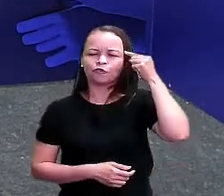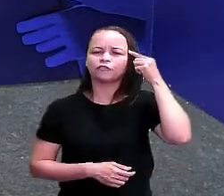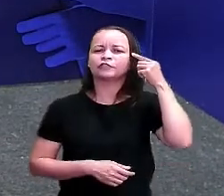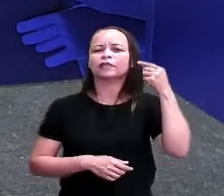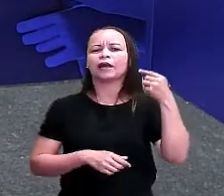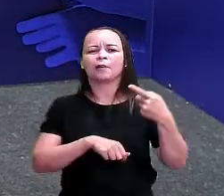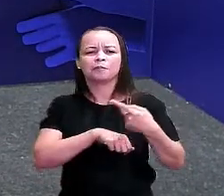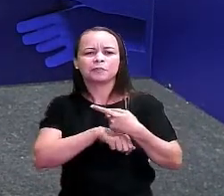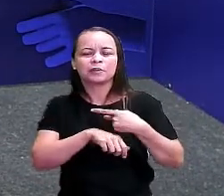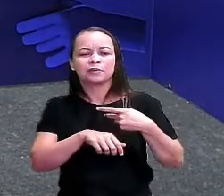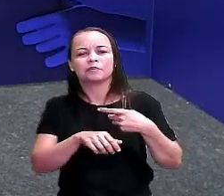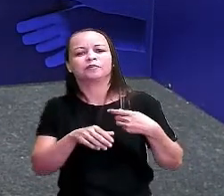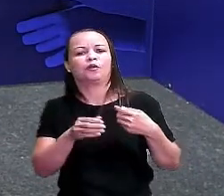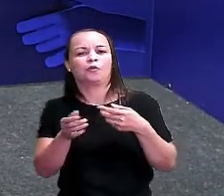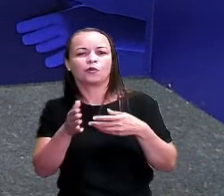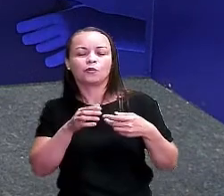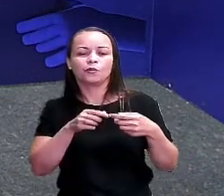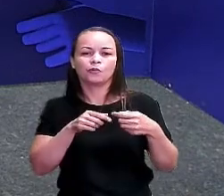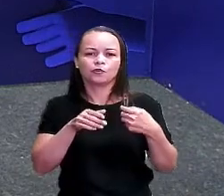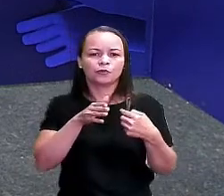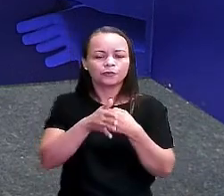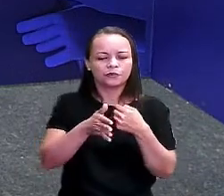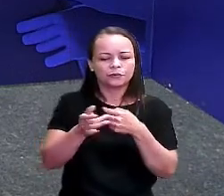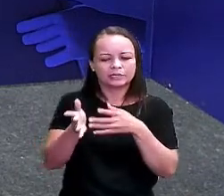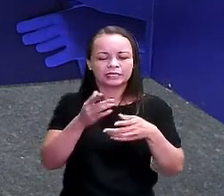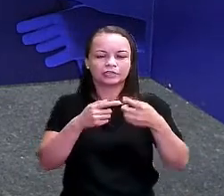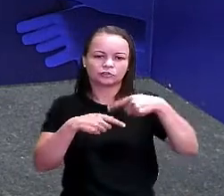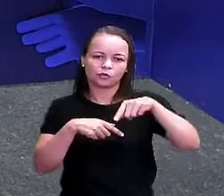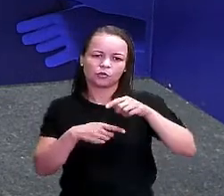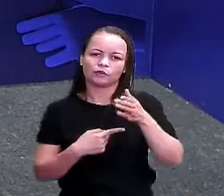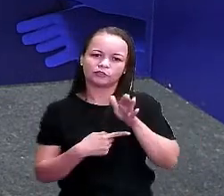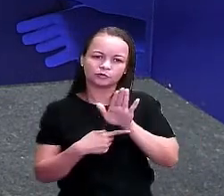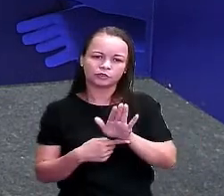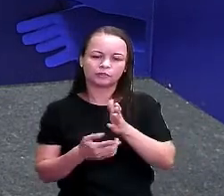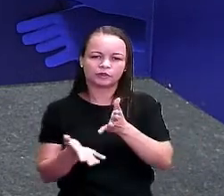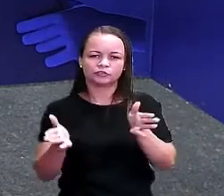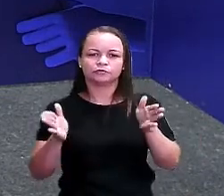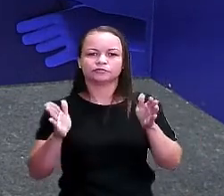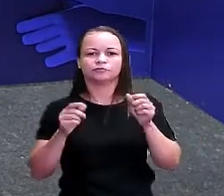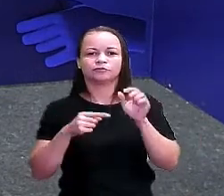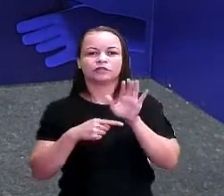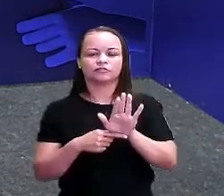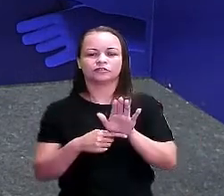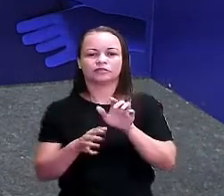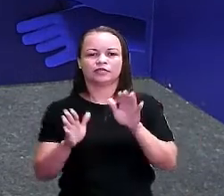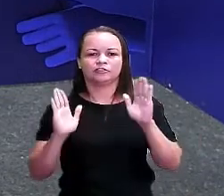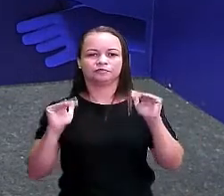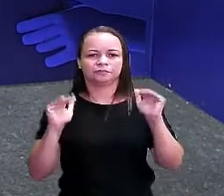procurar lá nas redes sociais que eu estou disponível para ajudar todos vocês. Até a próxima aula!